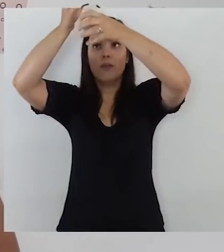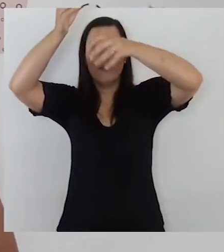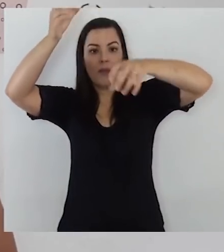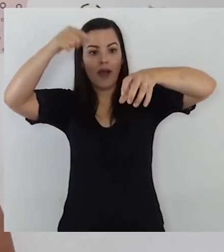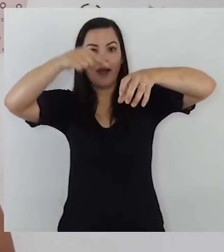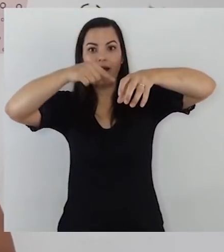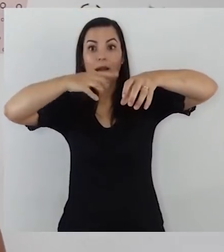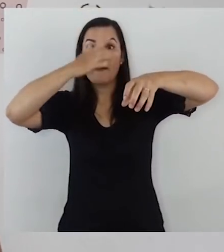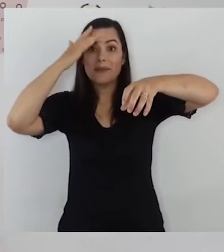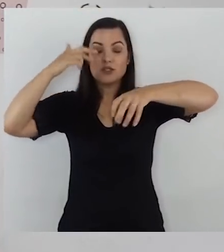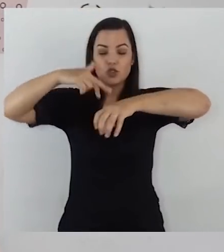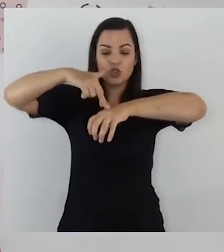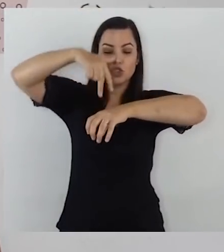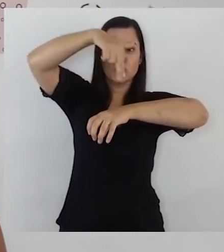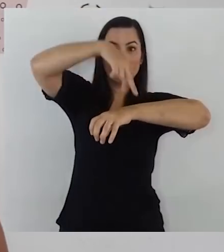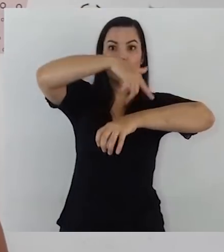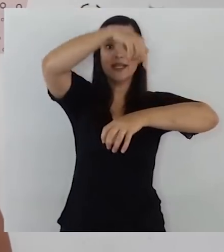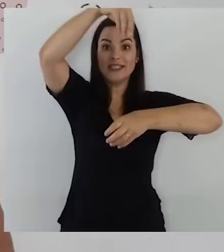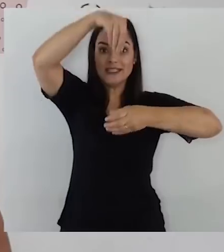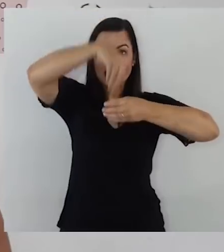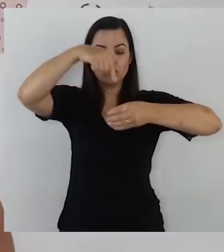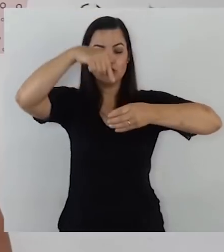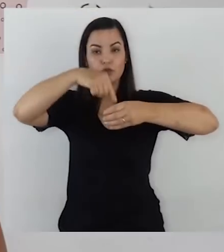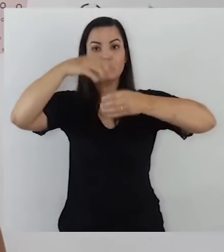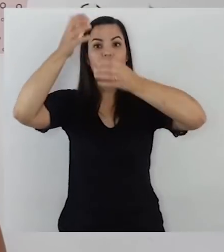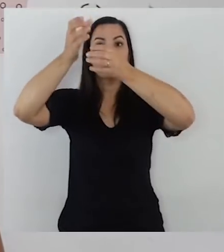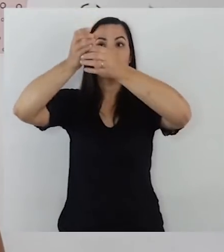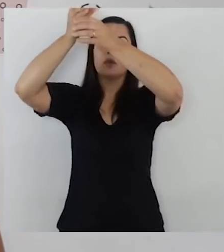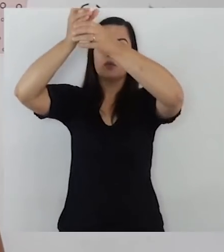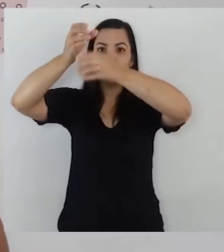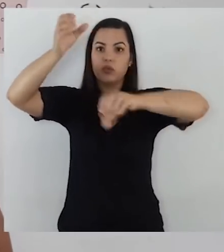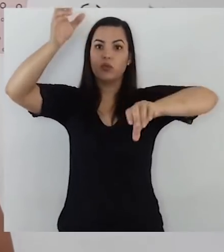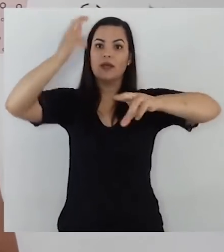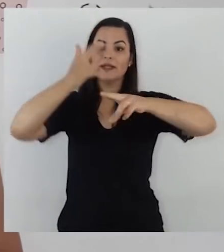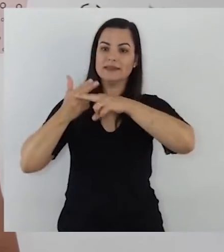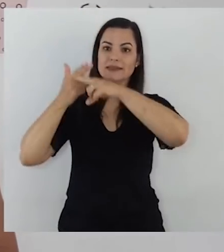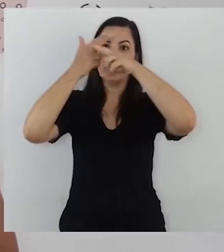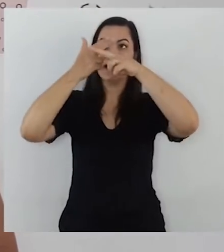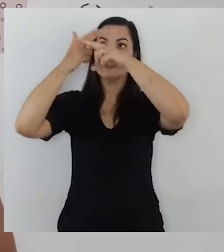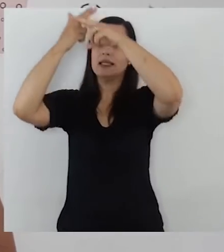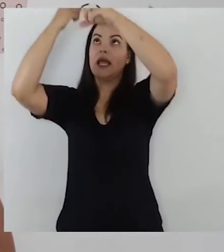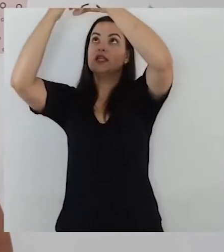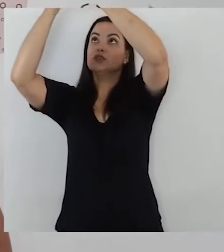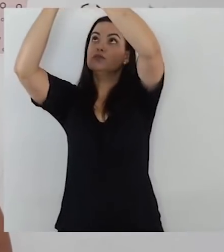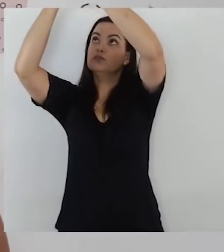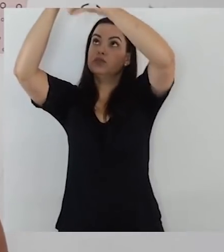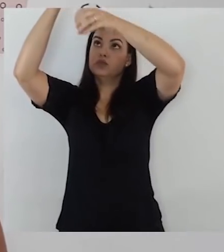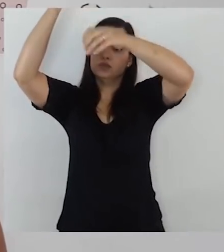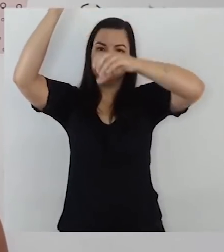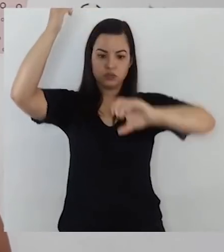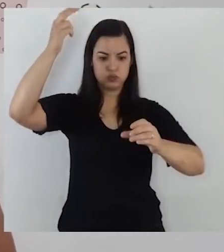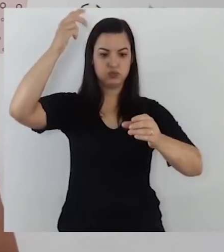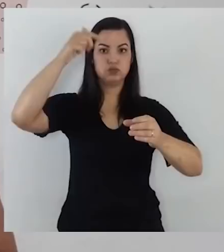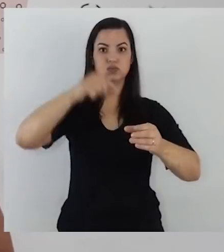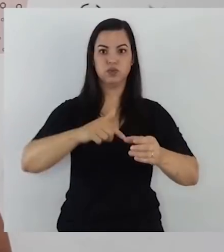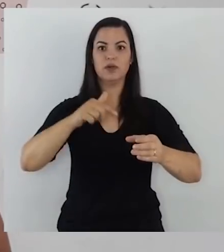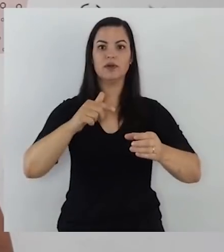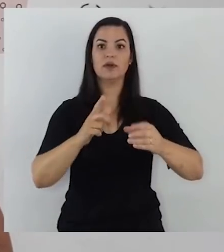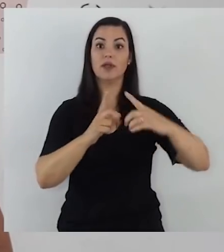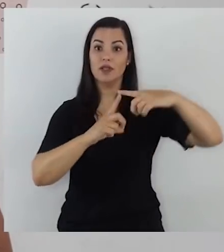deveria abandonar o satélite para que a sua trajetória coincidisse com a órbita descrita